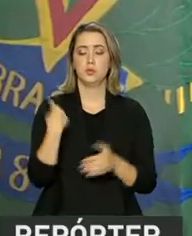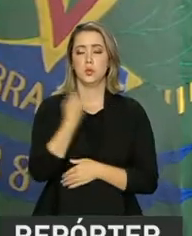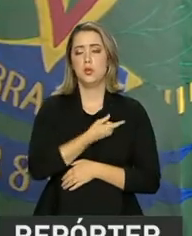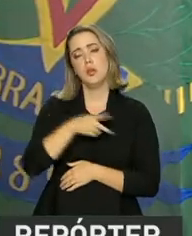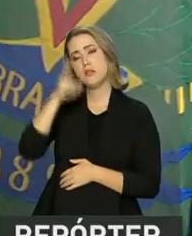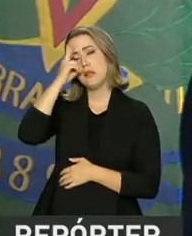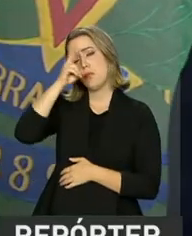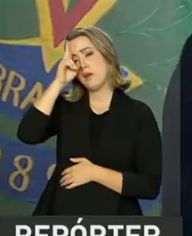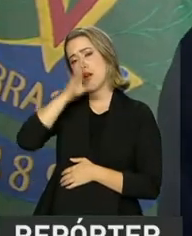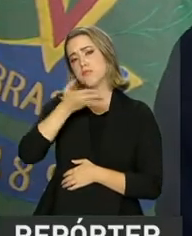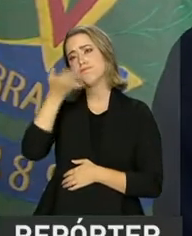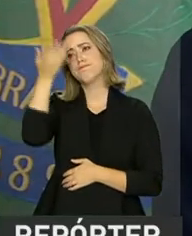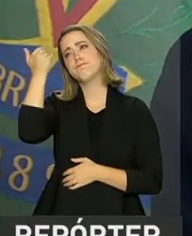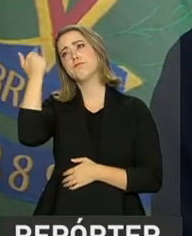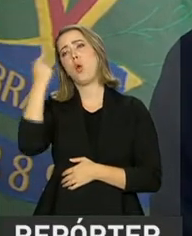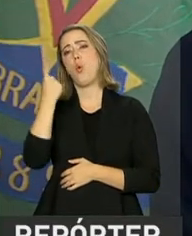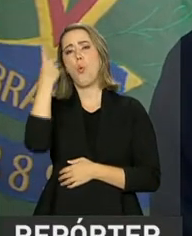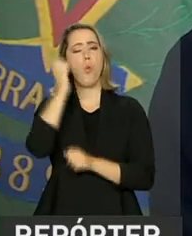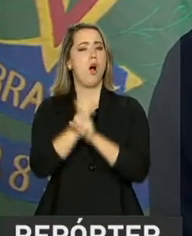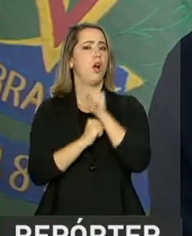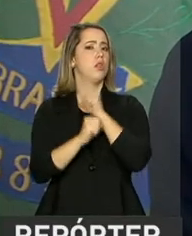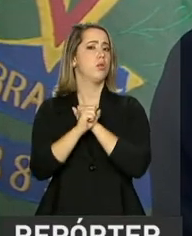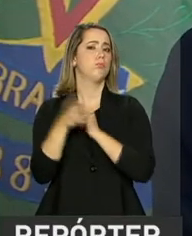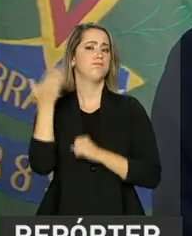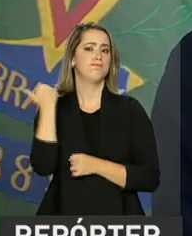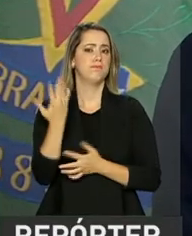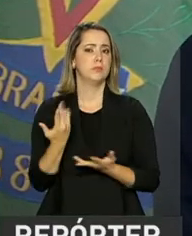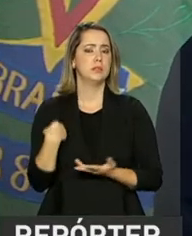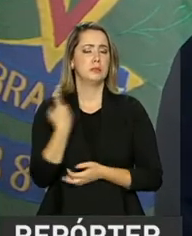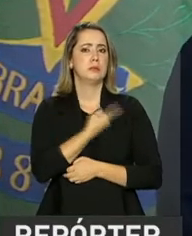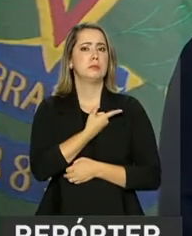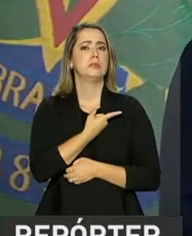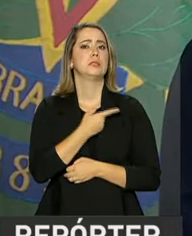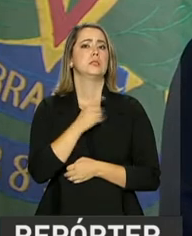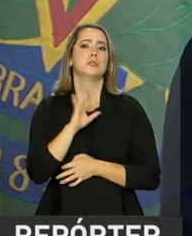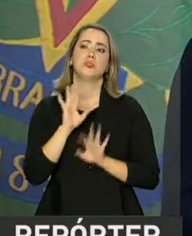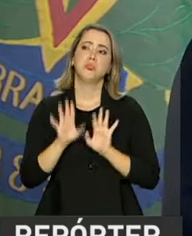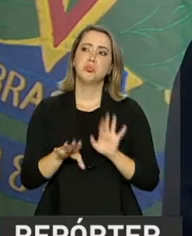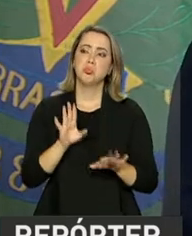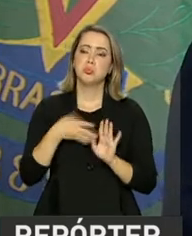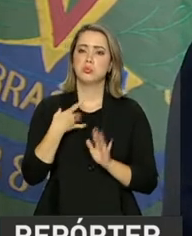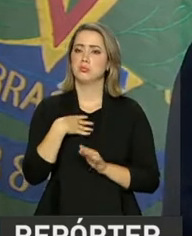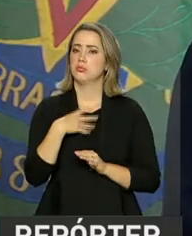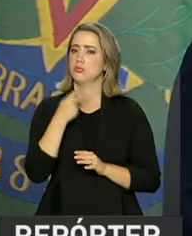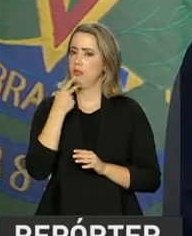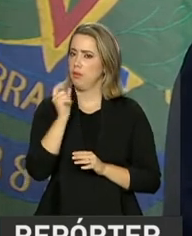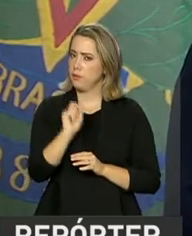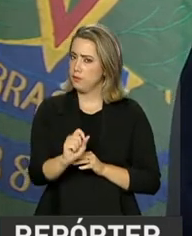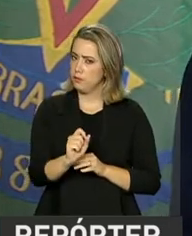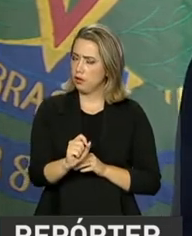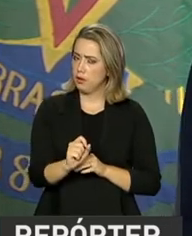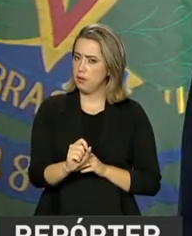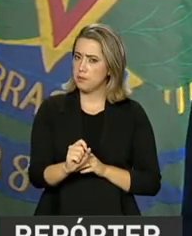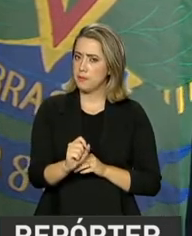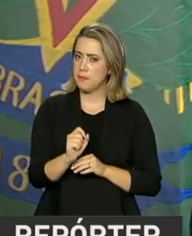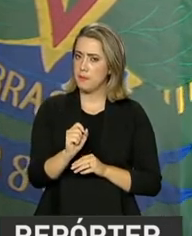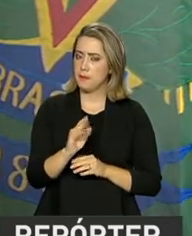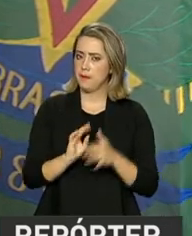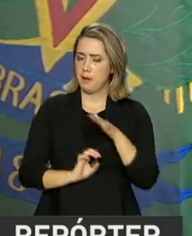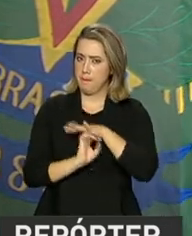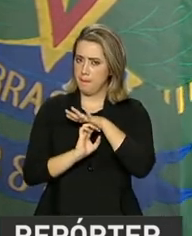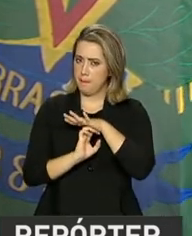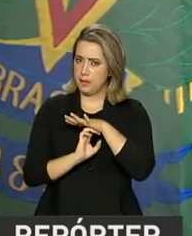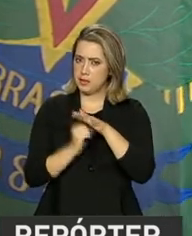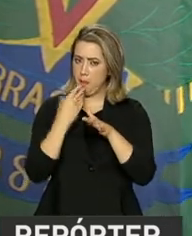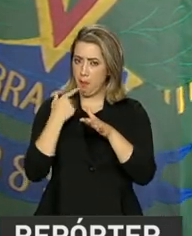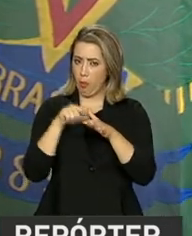da personagem um ano e meio dois anos atrás nós talvez não mencionavam não mencionasse - a petrobras o